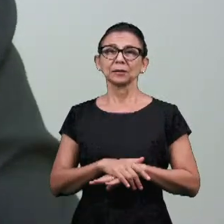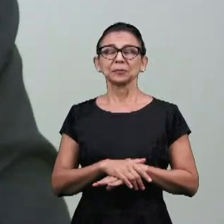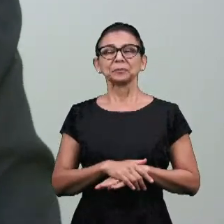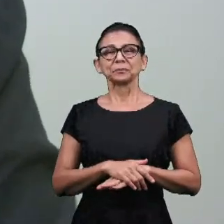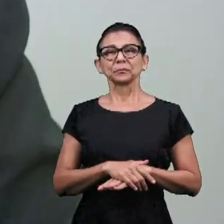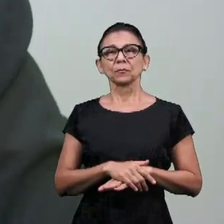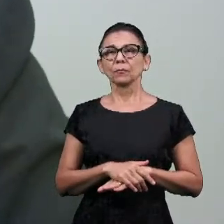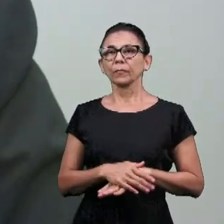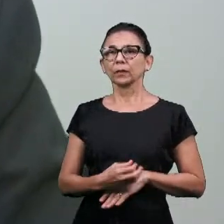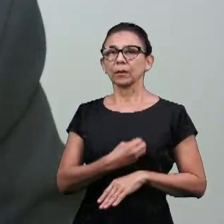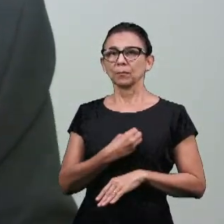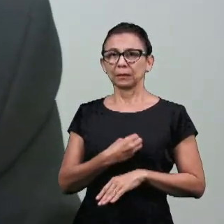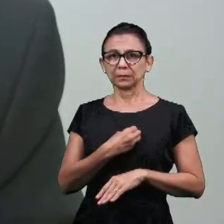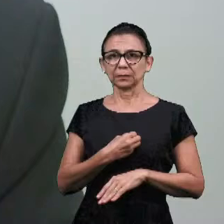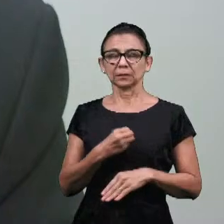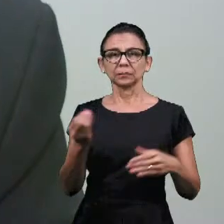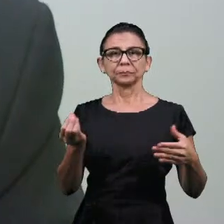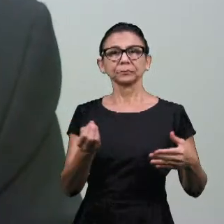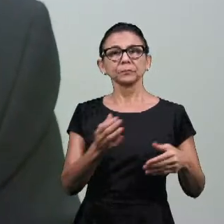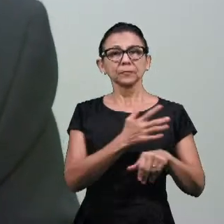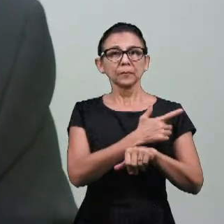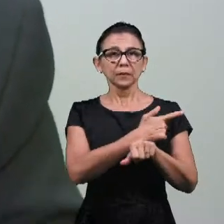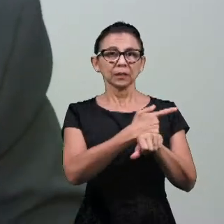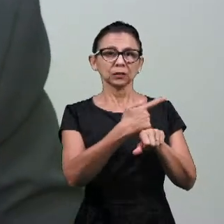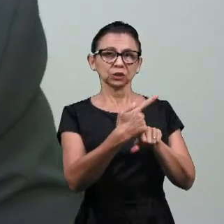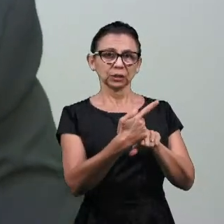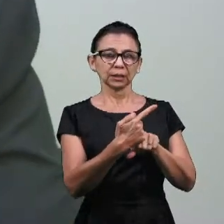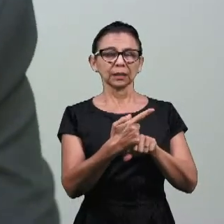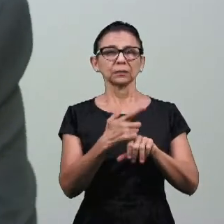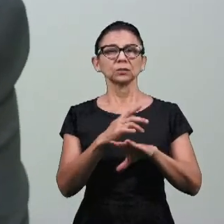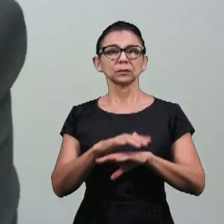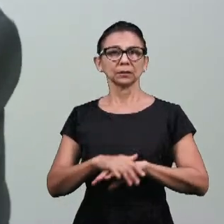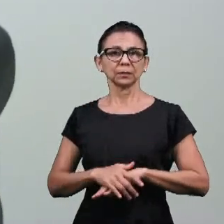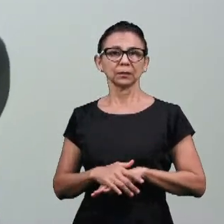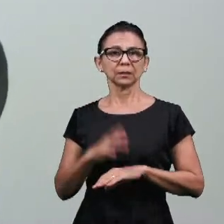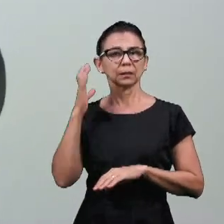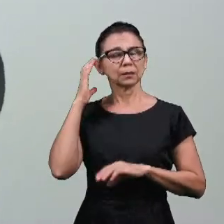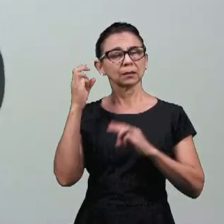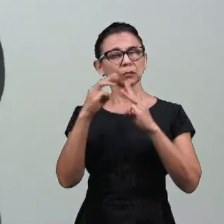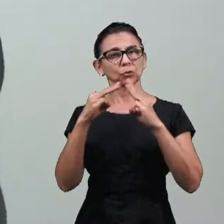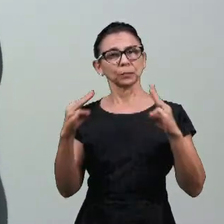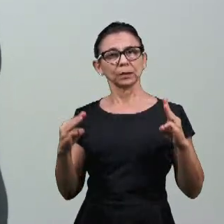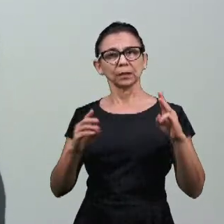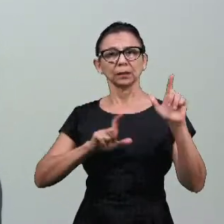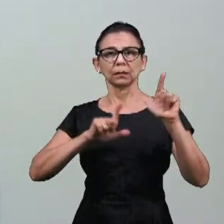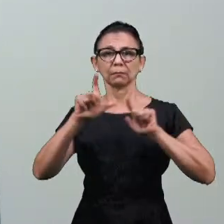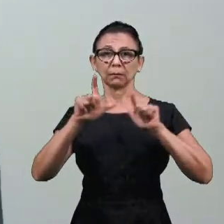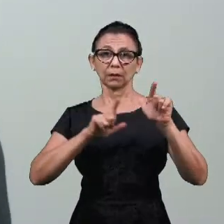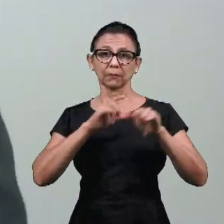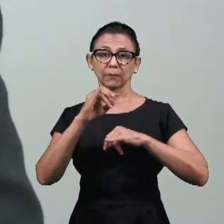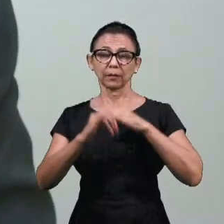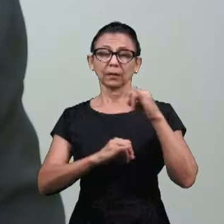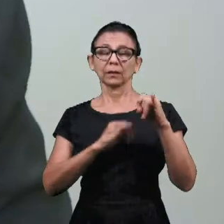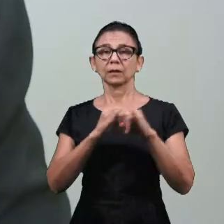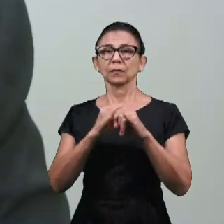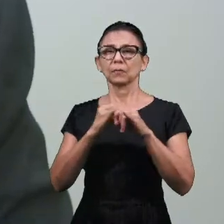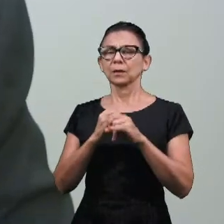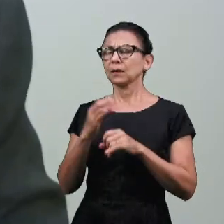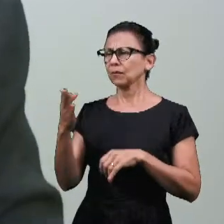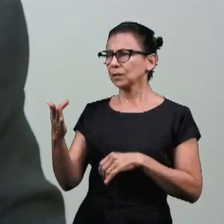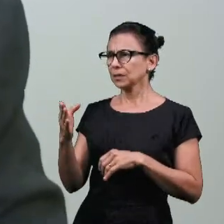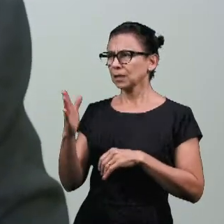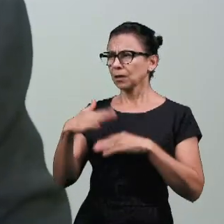participa também da Escola Bíblica Dominical. São vários os programas que o pastor participa, né? Pastor Josias é jornalista, né,